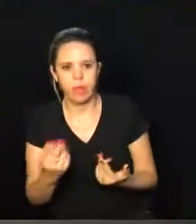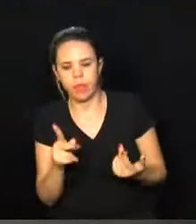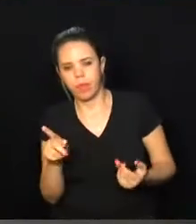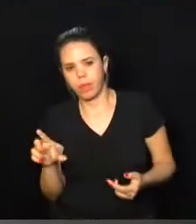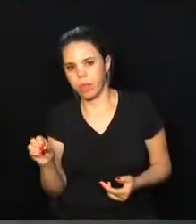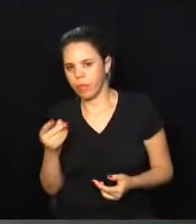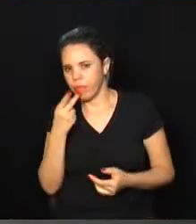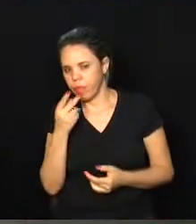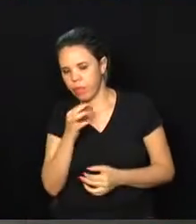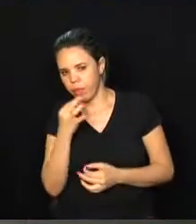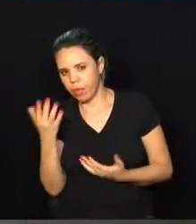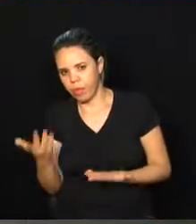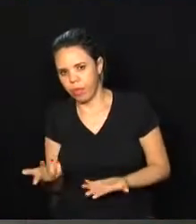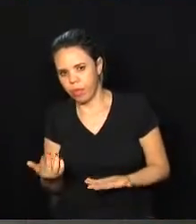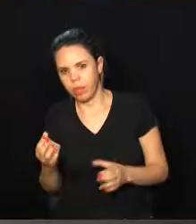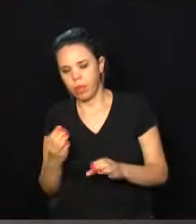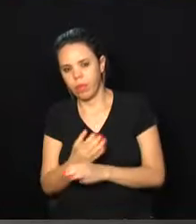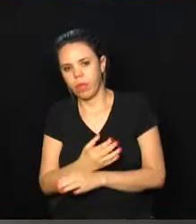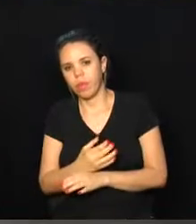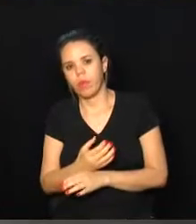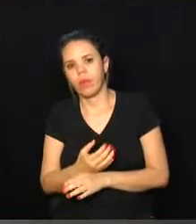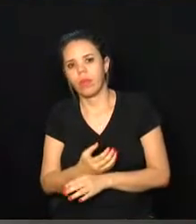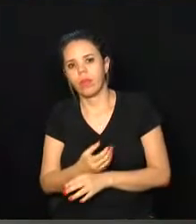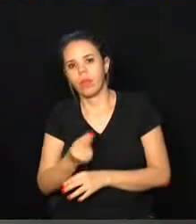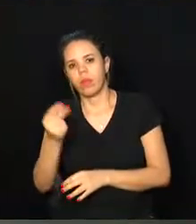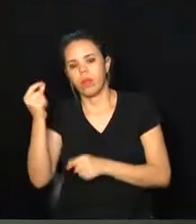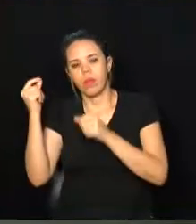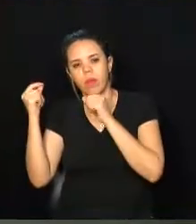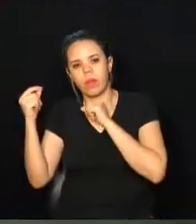comentou muito bem, são completamente arcaicas, né? Há